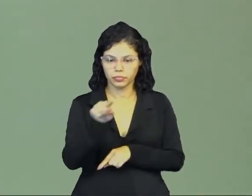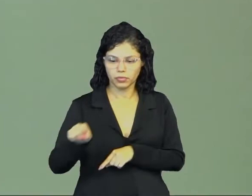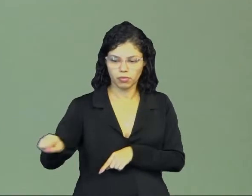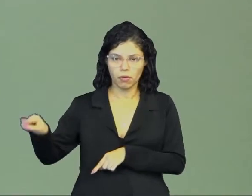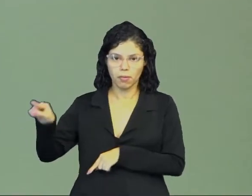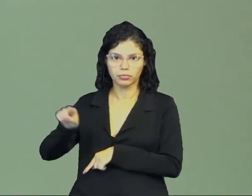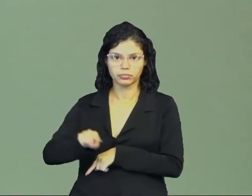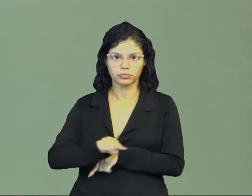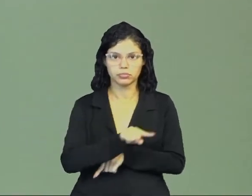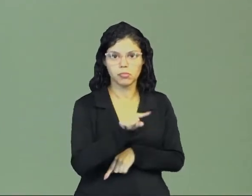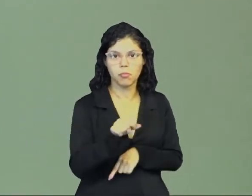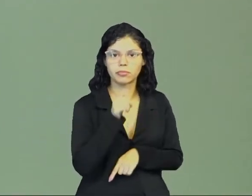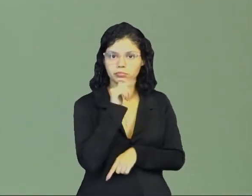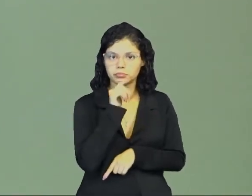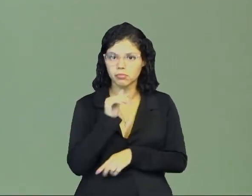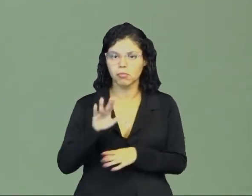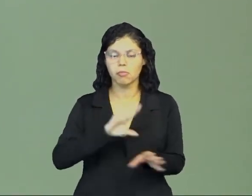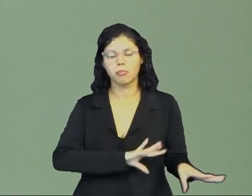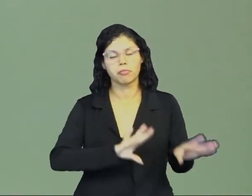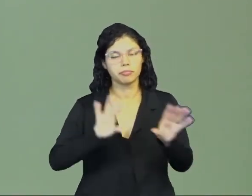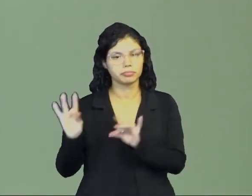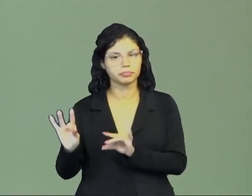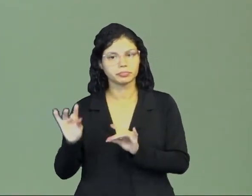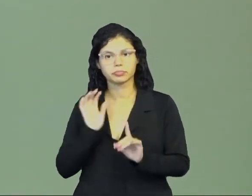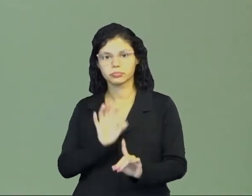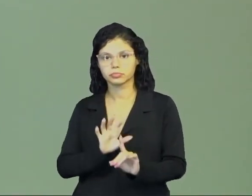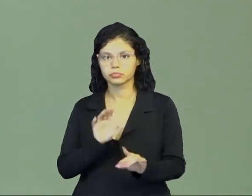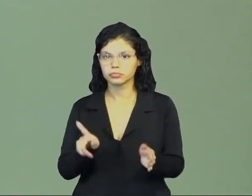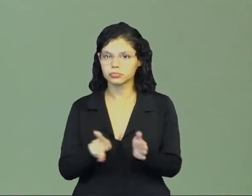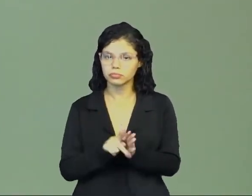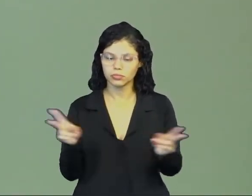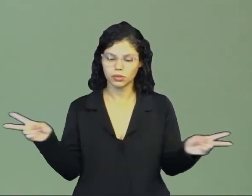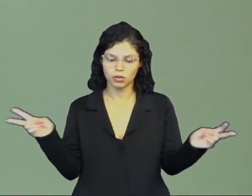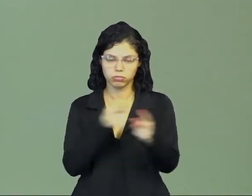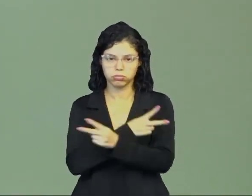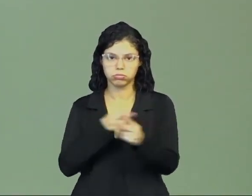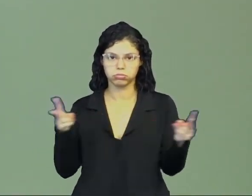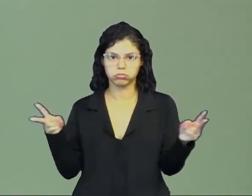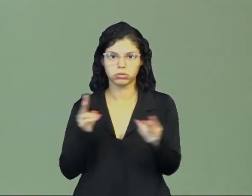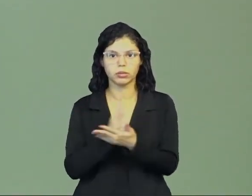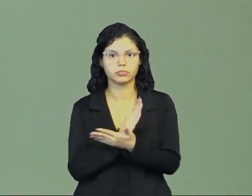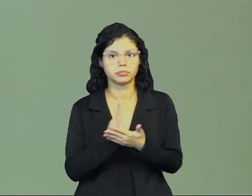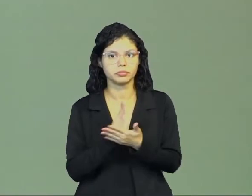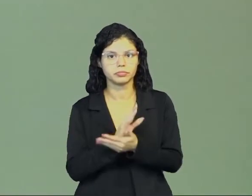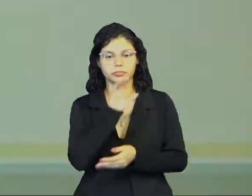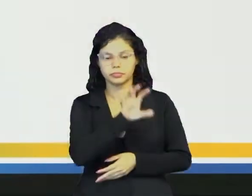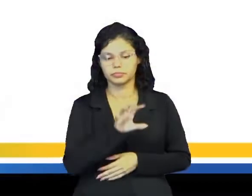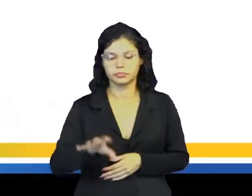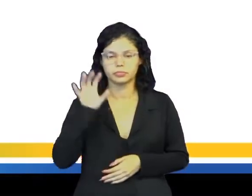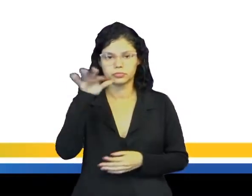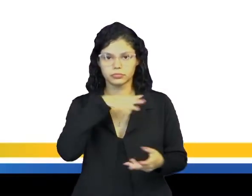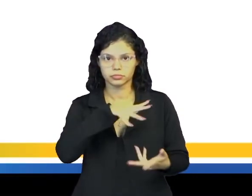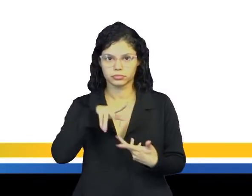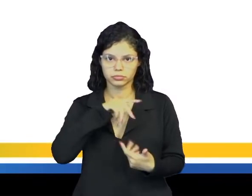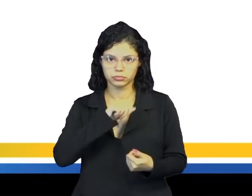O quanto que essa água é levada pelo fluxo de vento que existe em algumas regiões do globo.